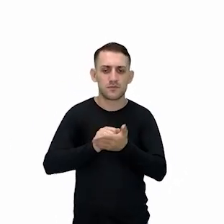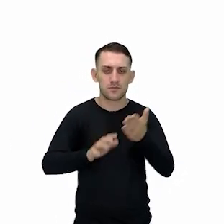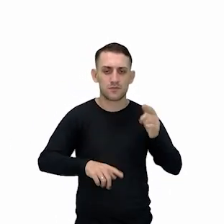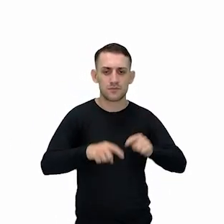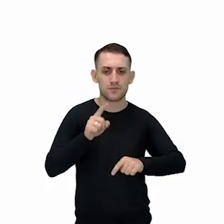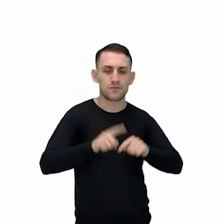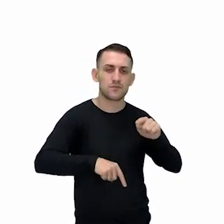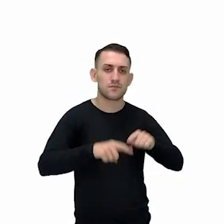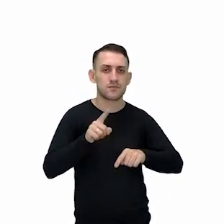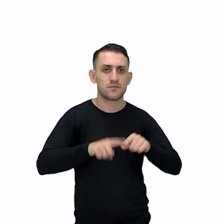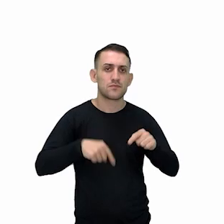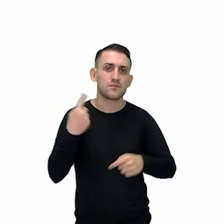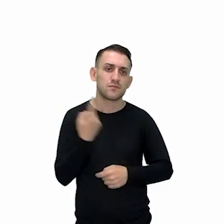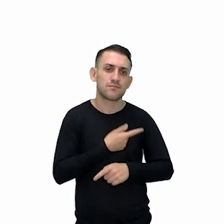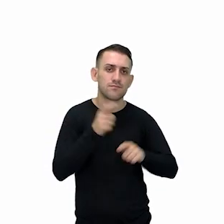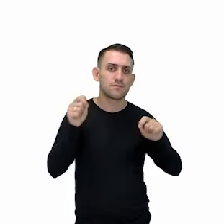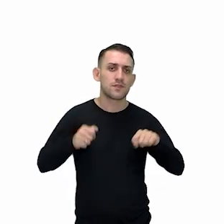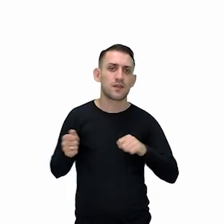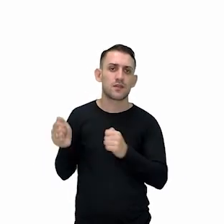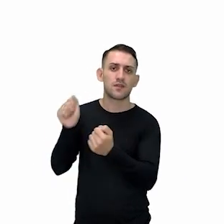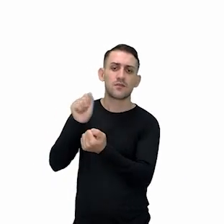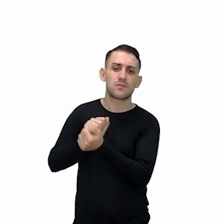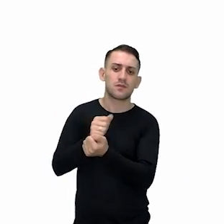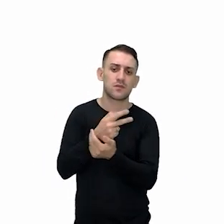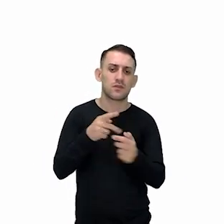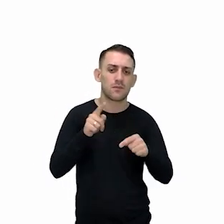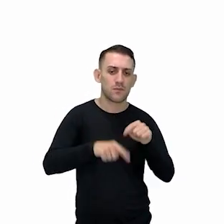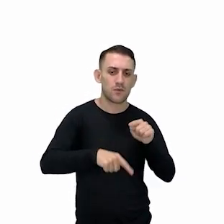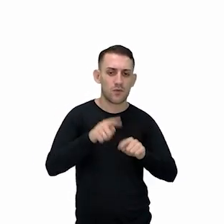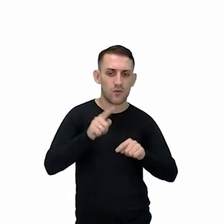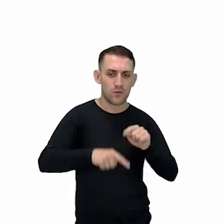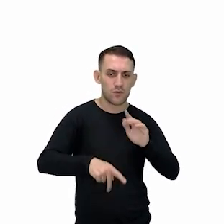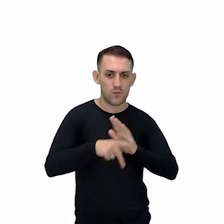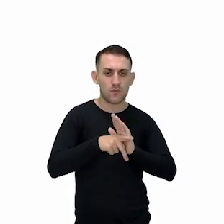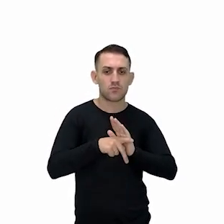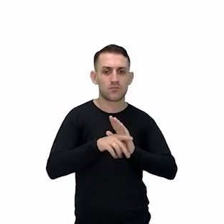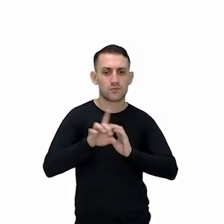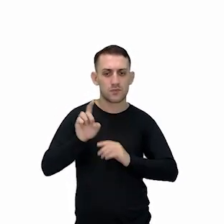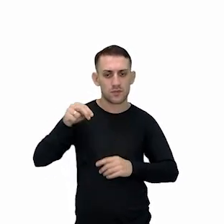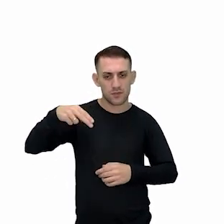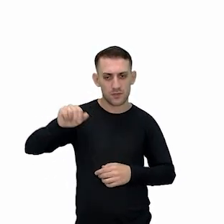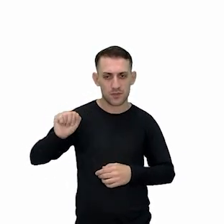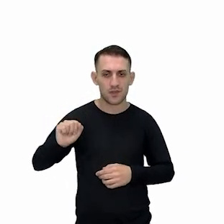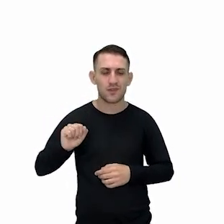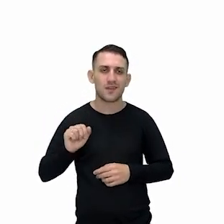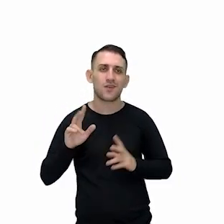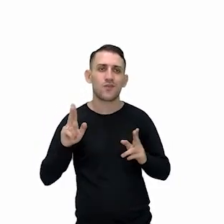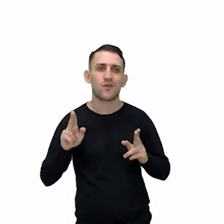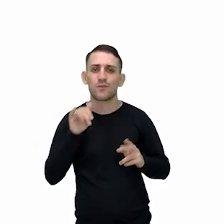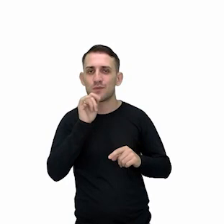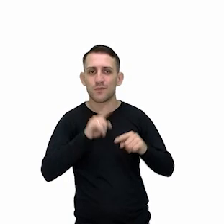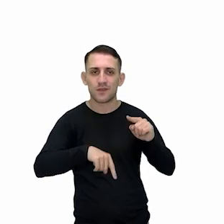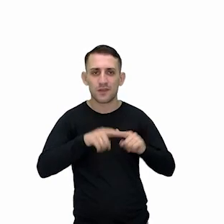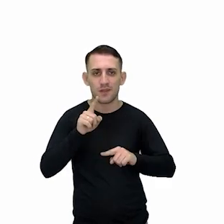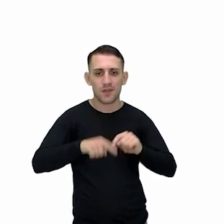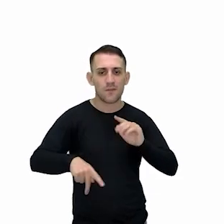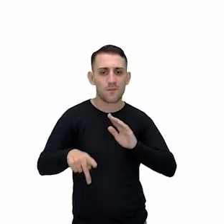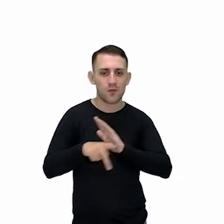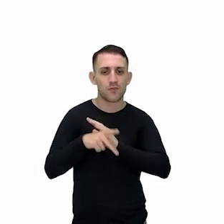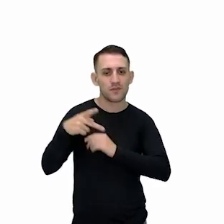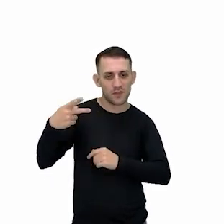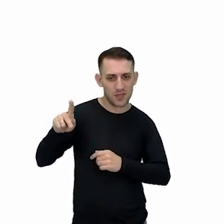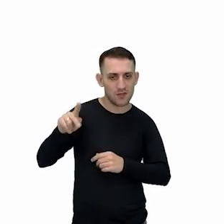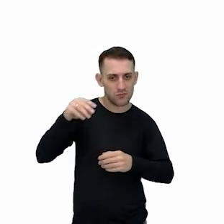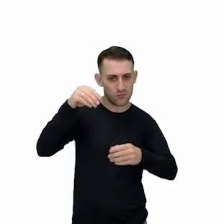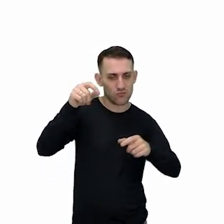material, podemos adaptar os fragmentos de DNA filho como se fosse o material coletado do suspeito na cena